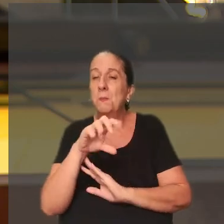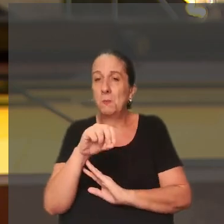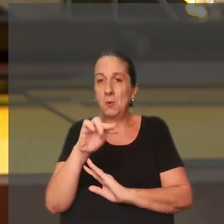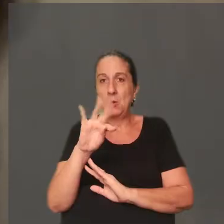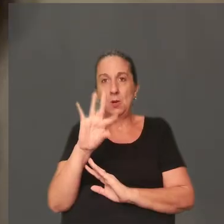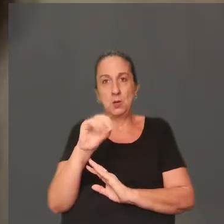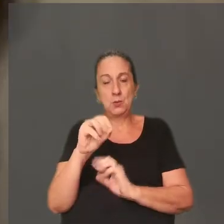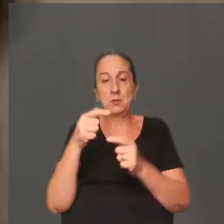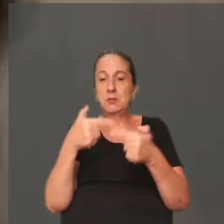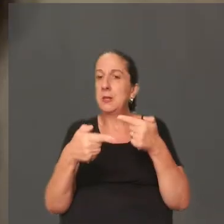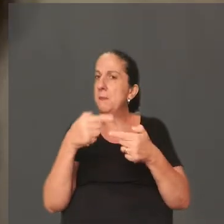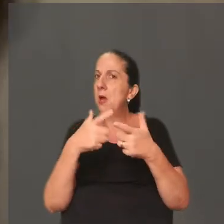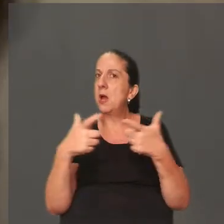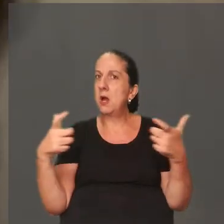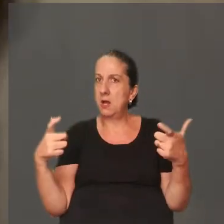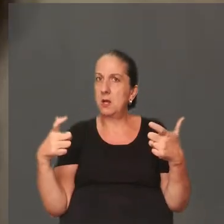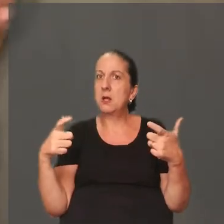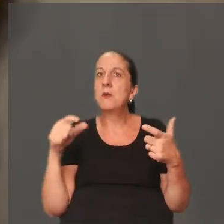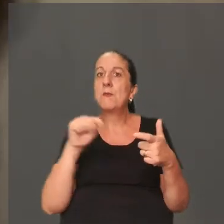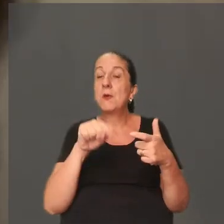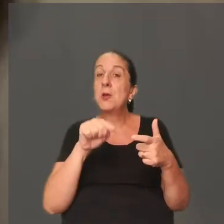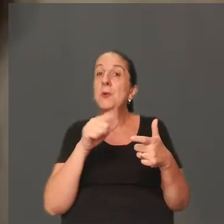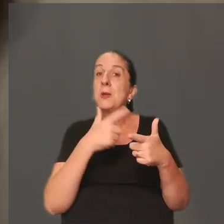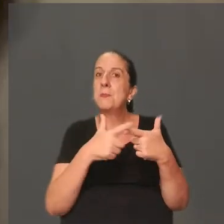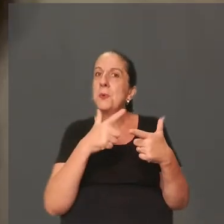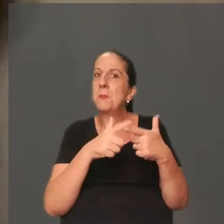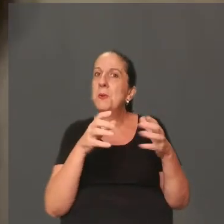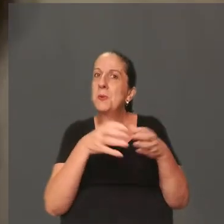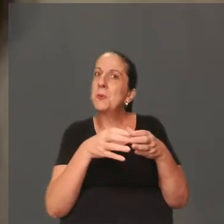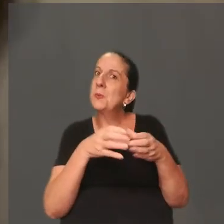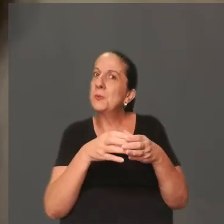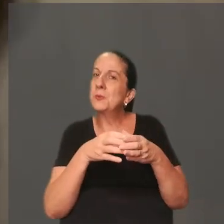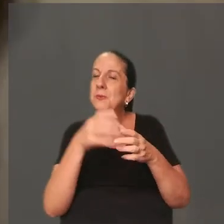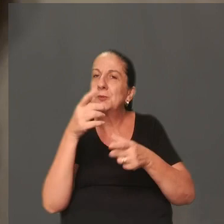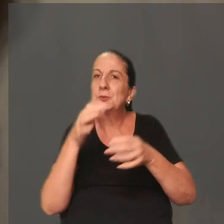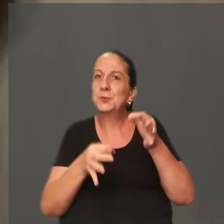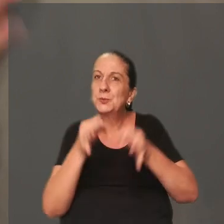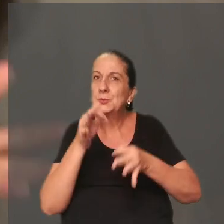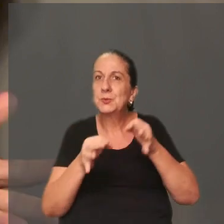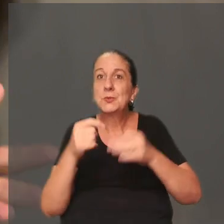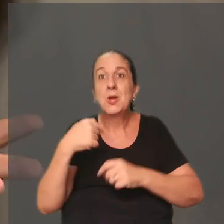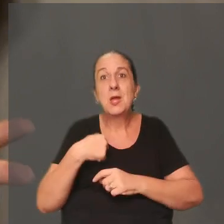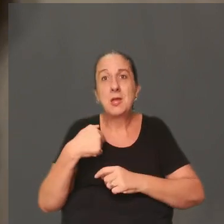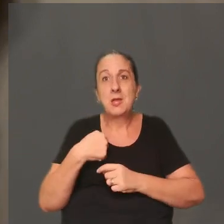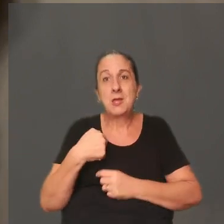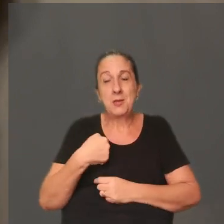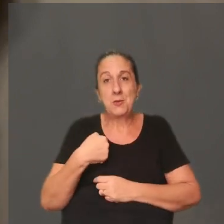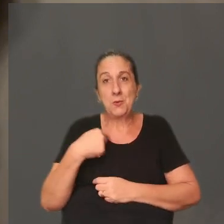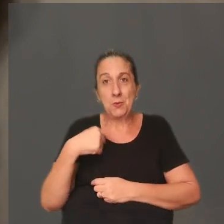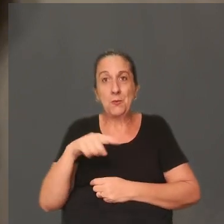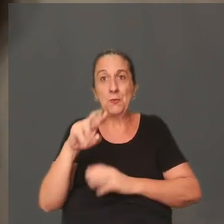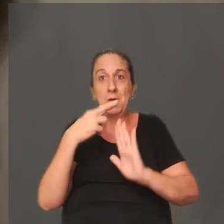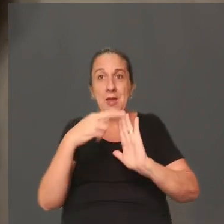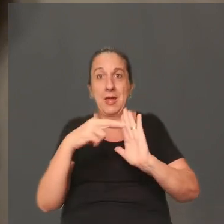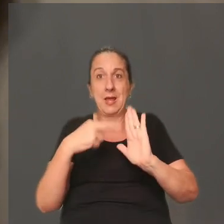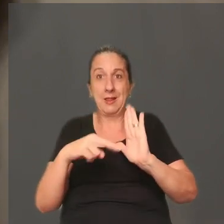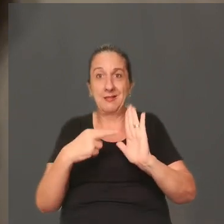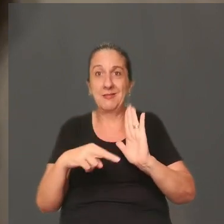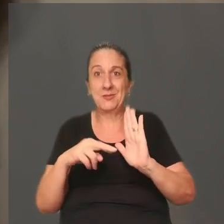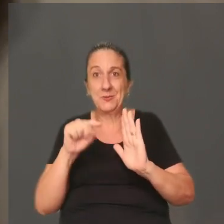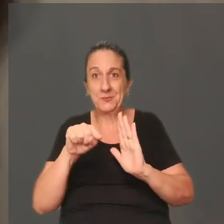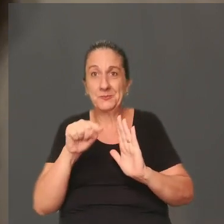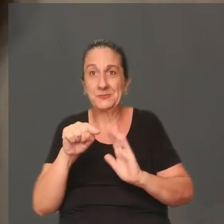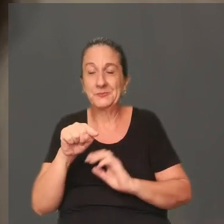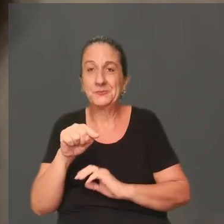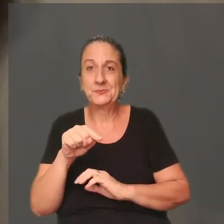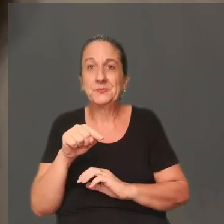dos portos. Então, o debate era muito grande. E veio esse dissídio coletivo de natureza jurídica e acabou que eu fui